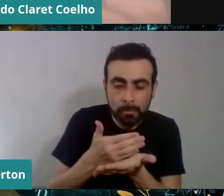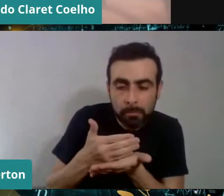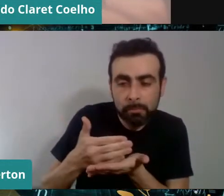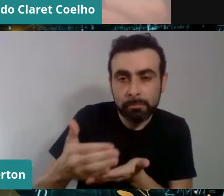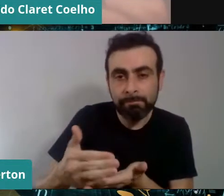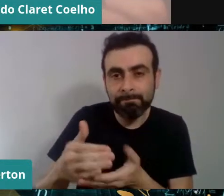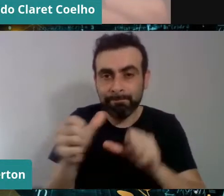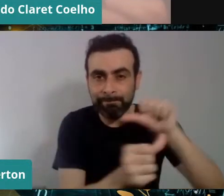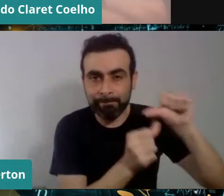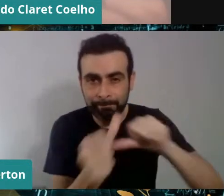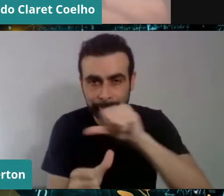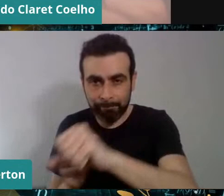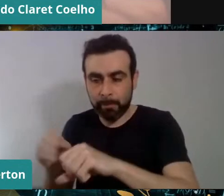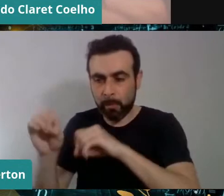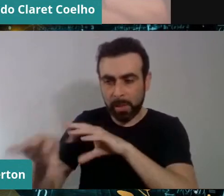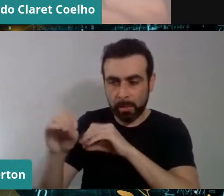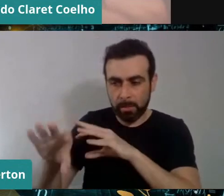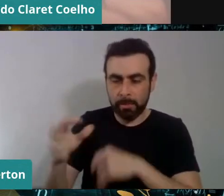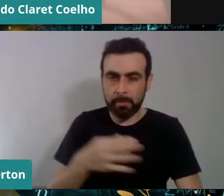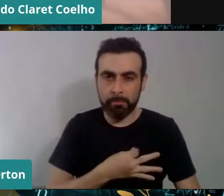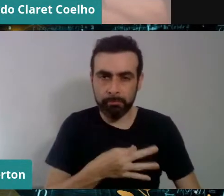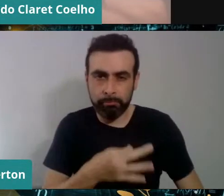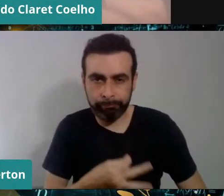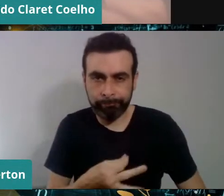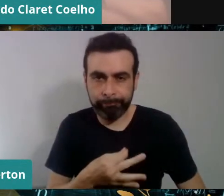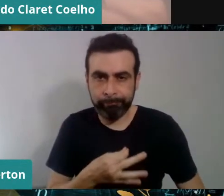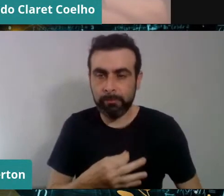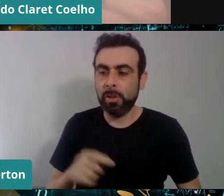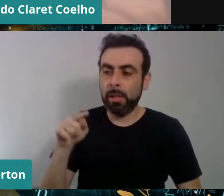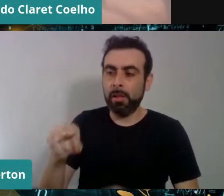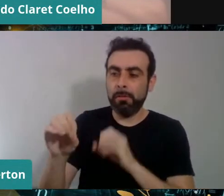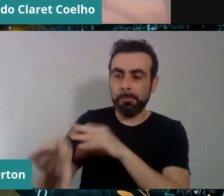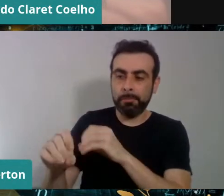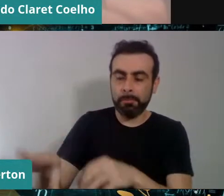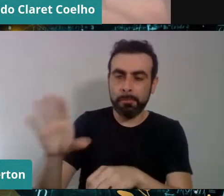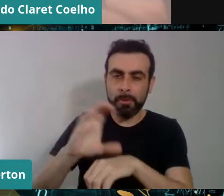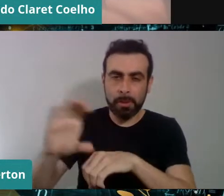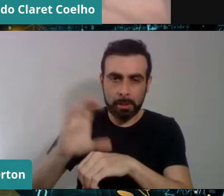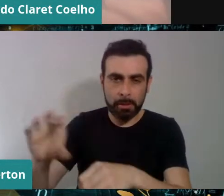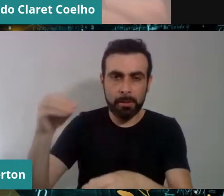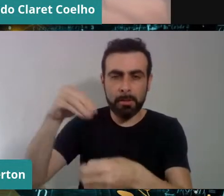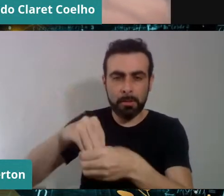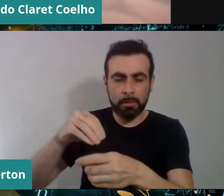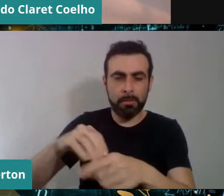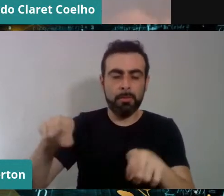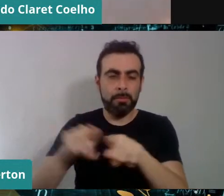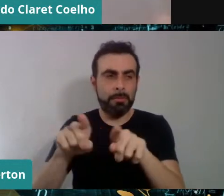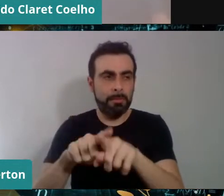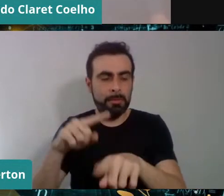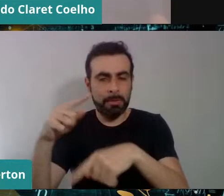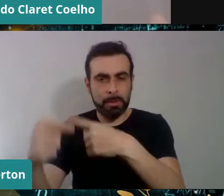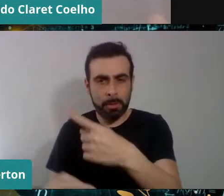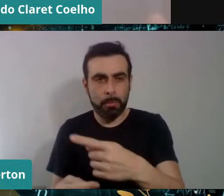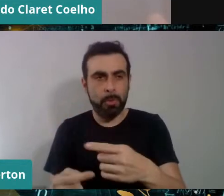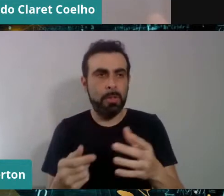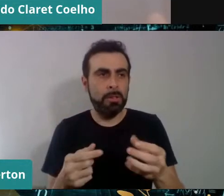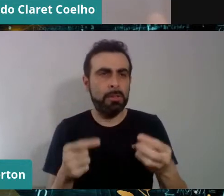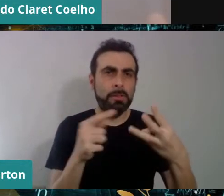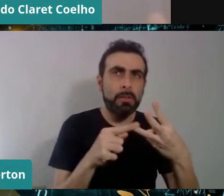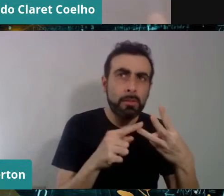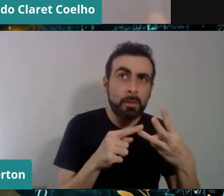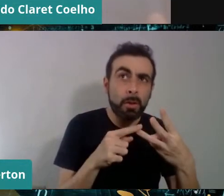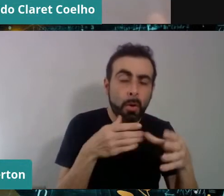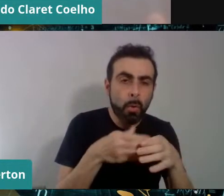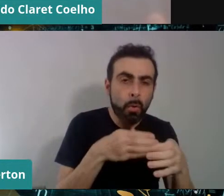como voluntário, né? No curso, né? E depois teve o concurso na